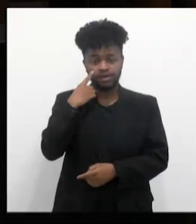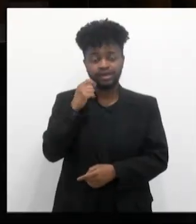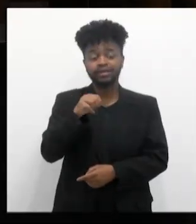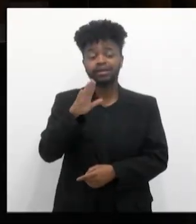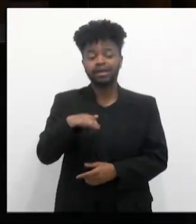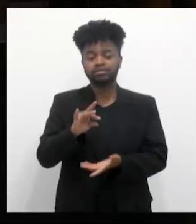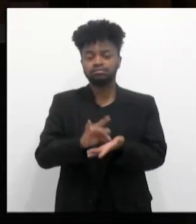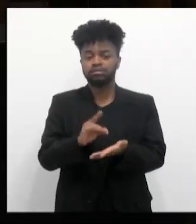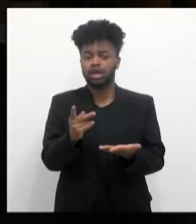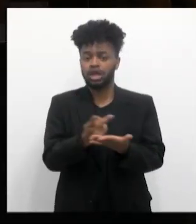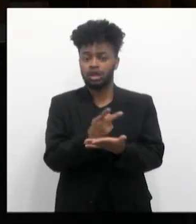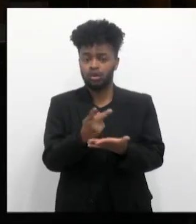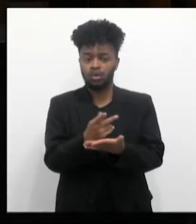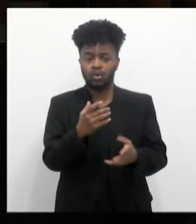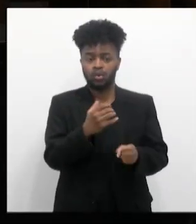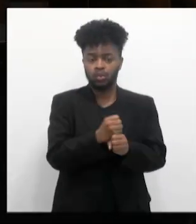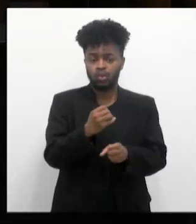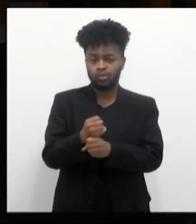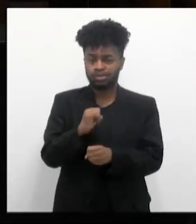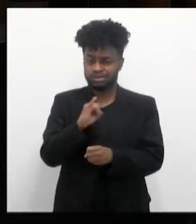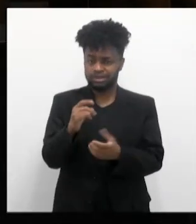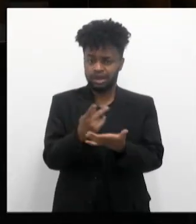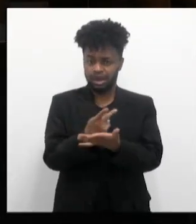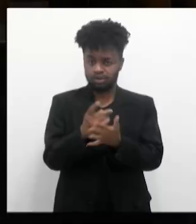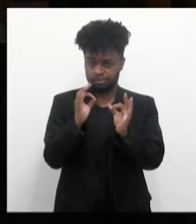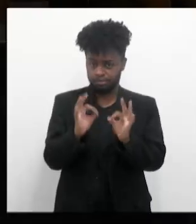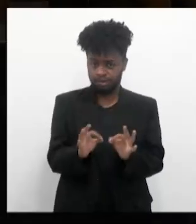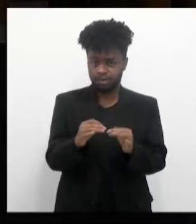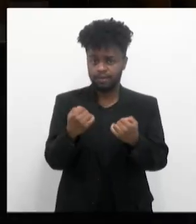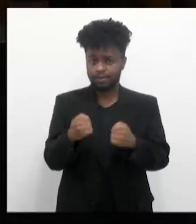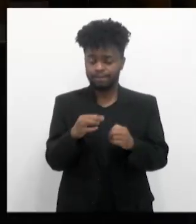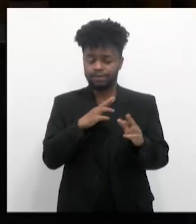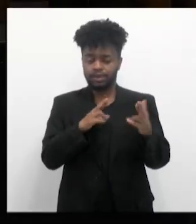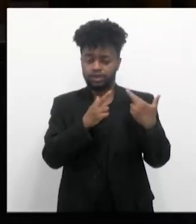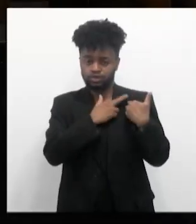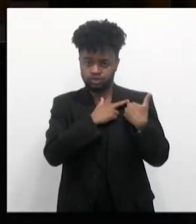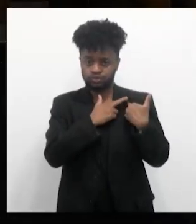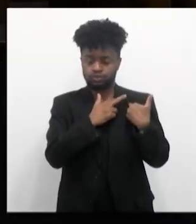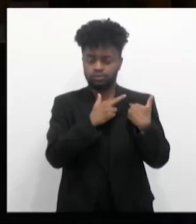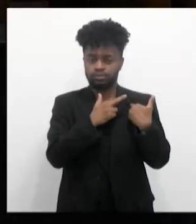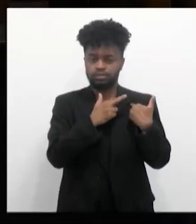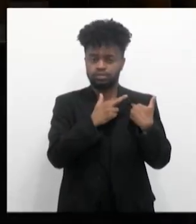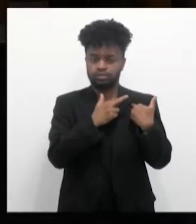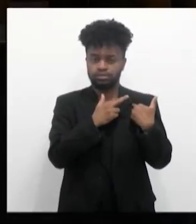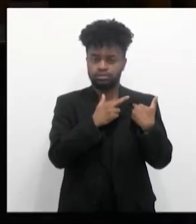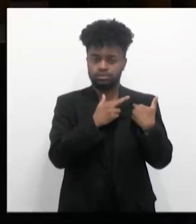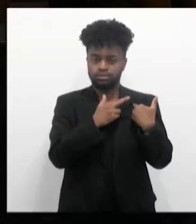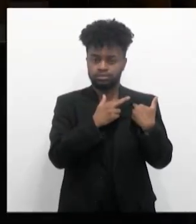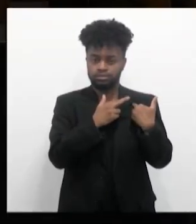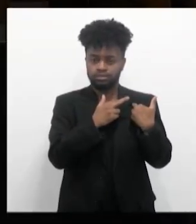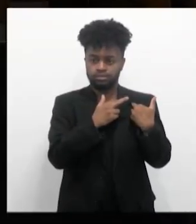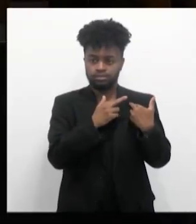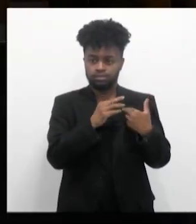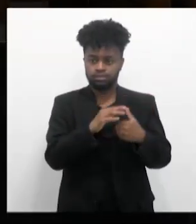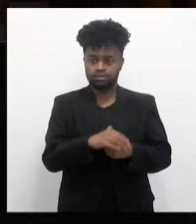errou nesses números, se eles estão errados, para ter responsabilidade